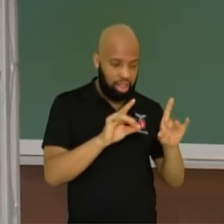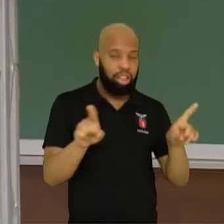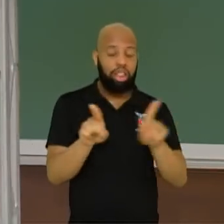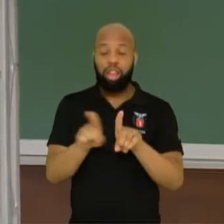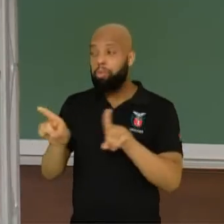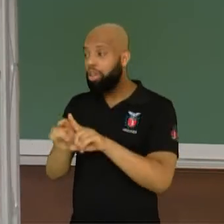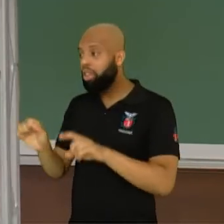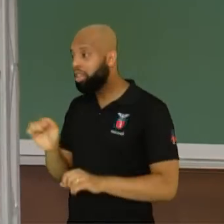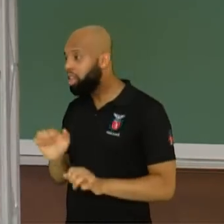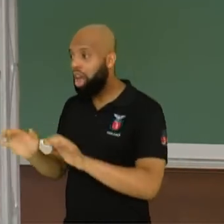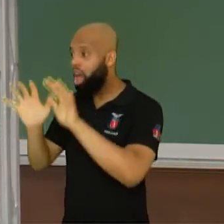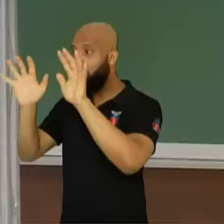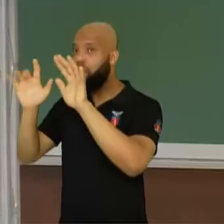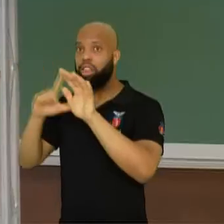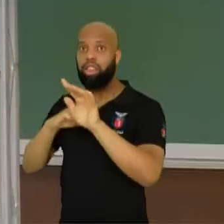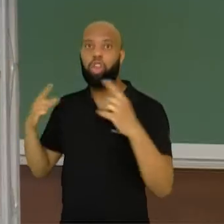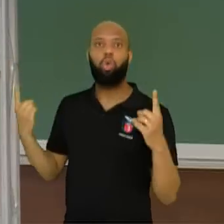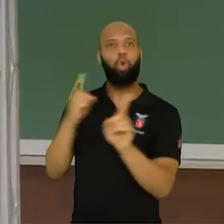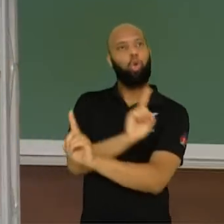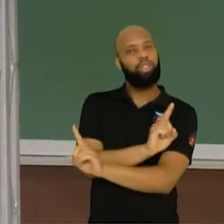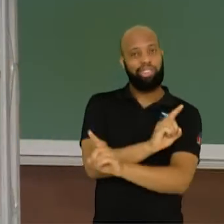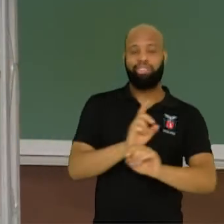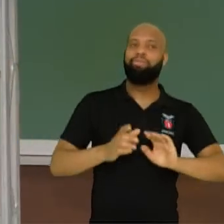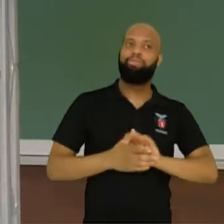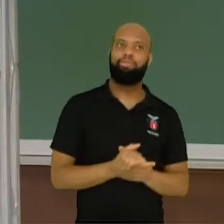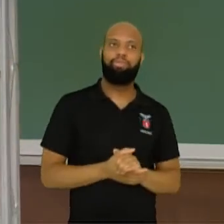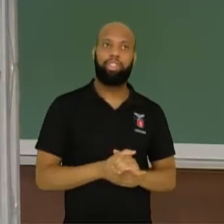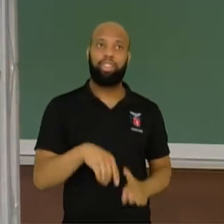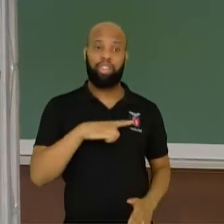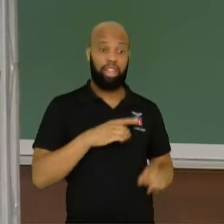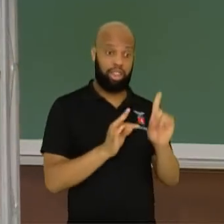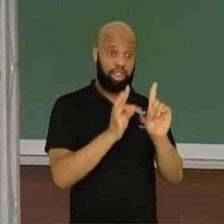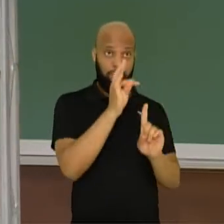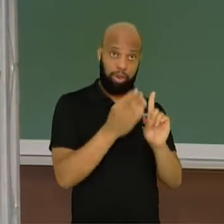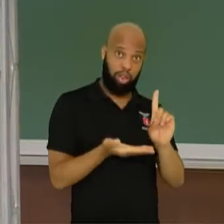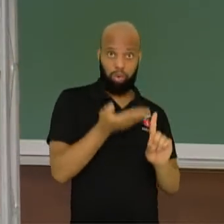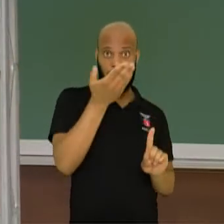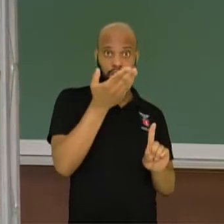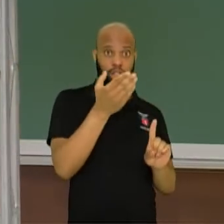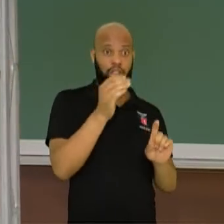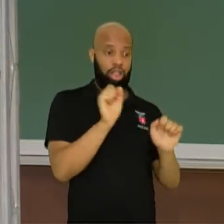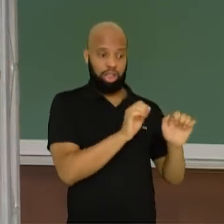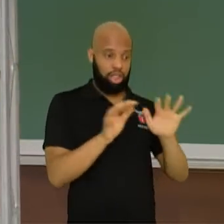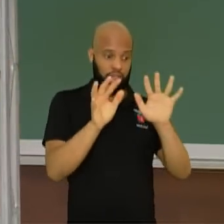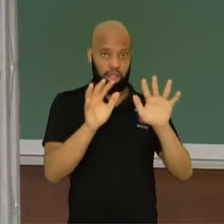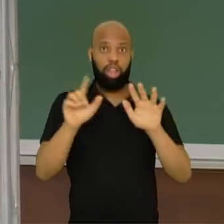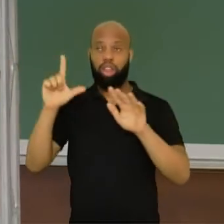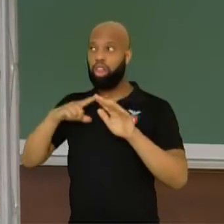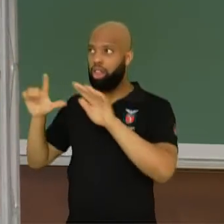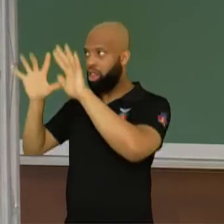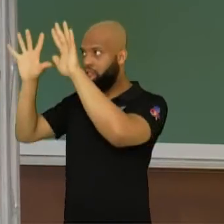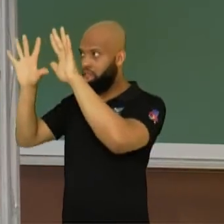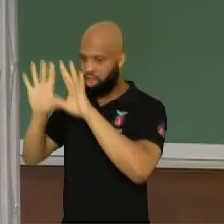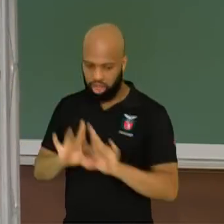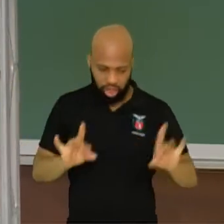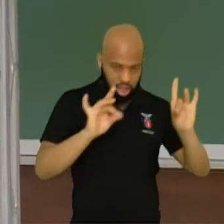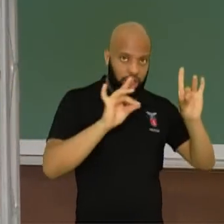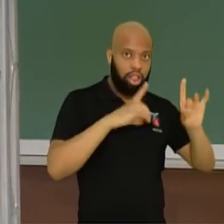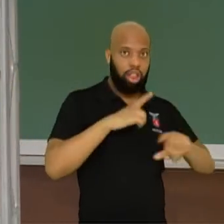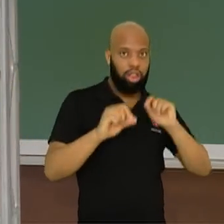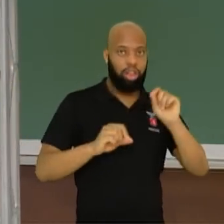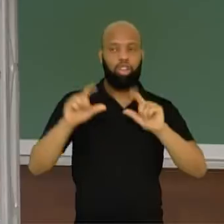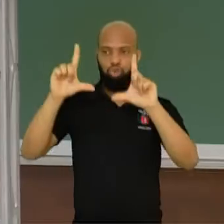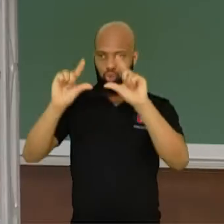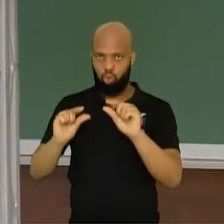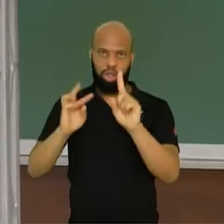das setas em azul. Vamos ver cada etapa detalhadamente? Então eu trago aqui para vocês, ó. Na superfície